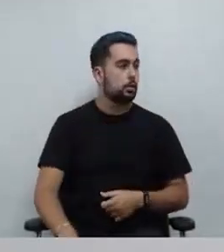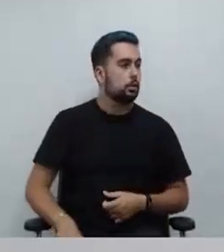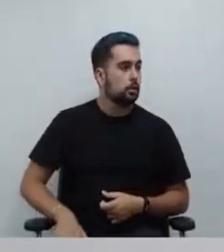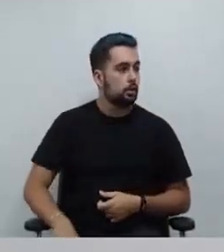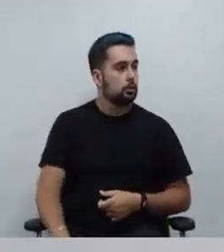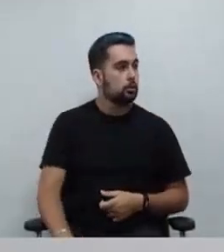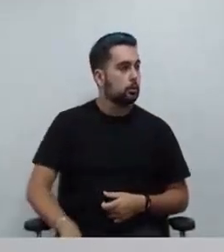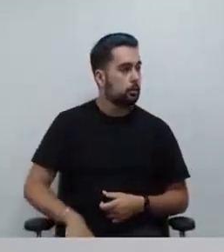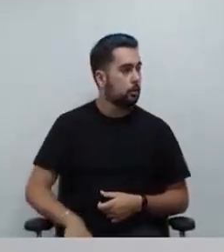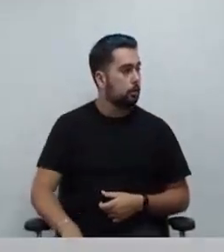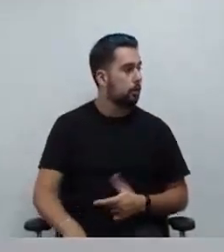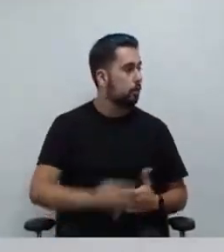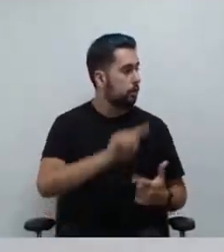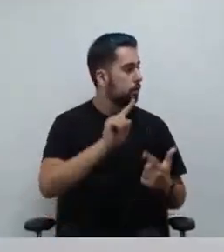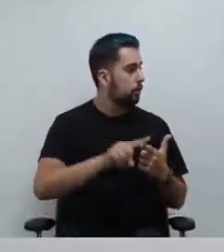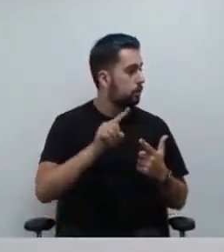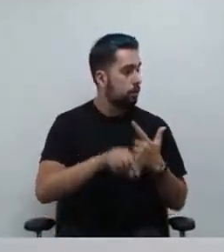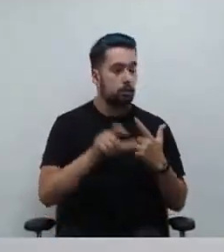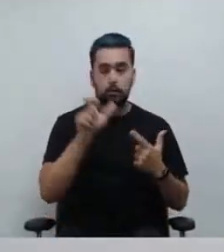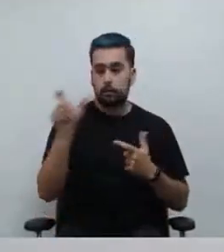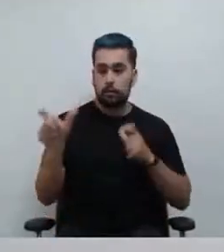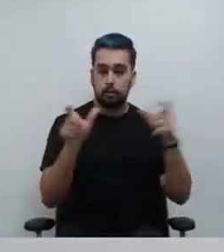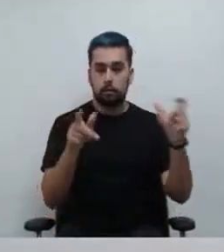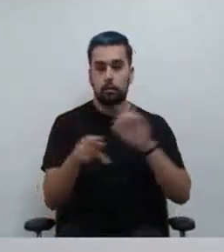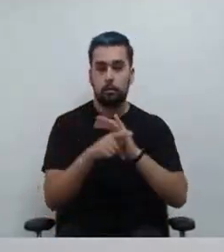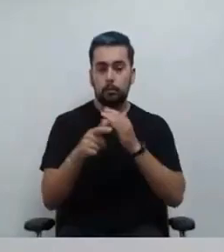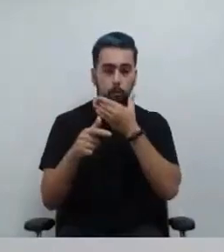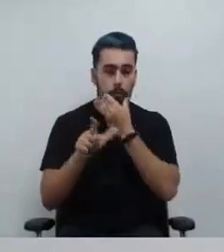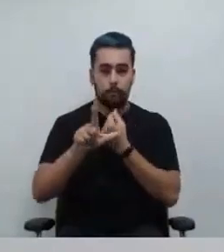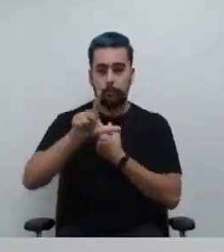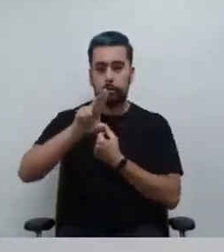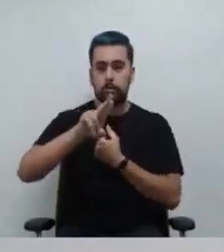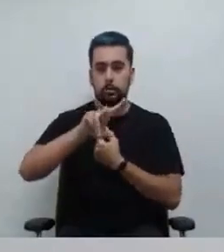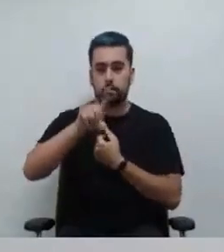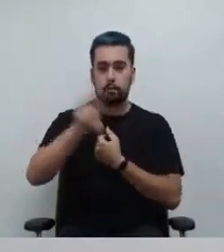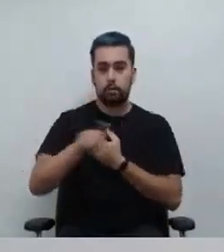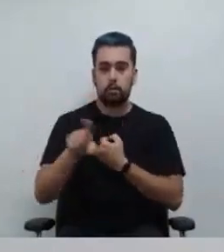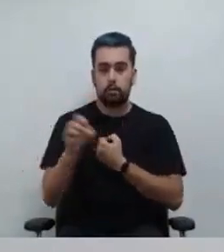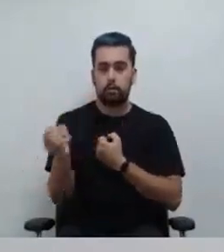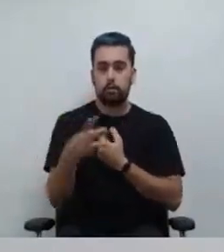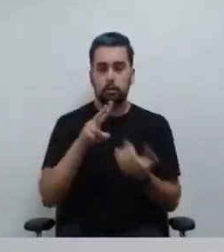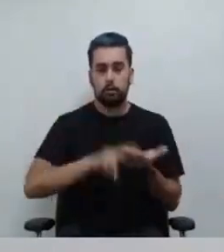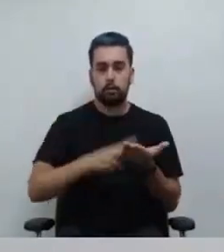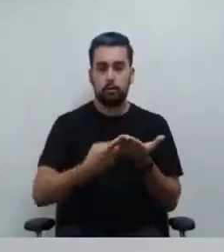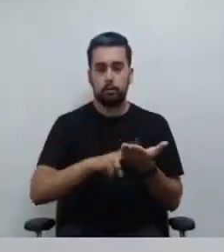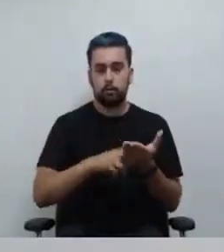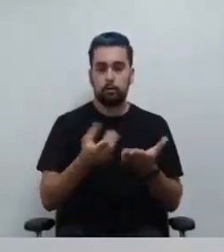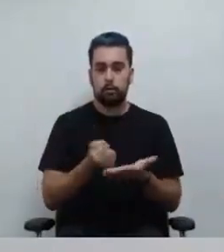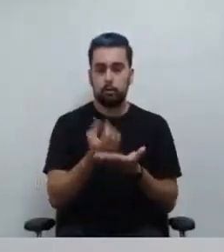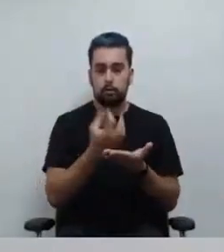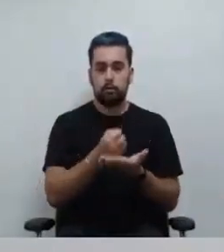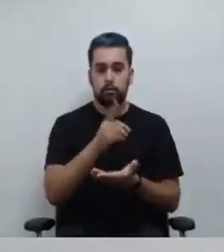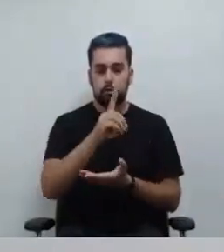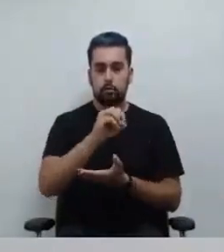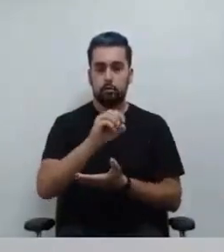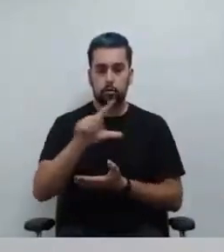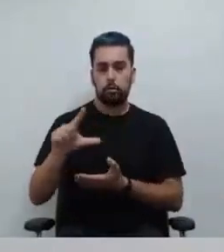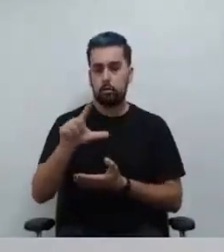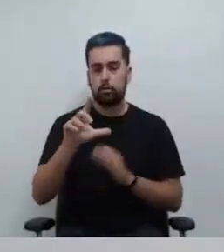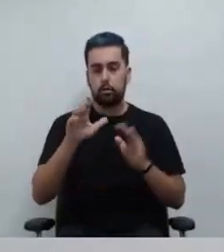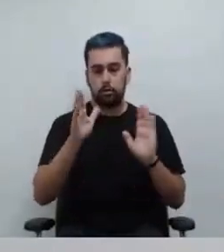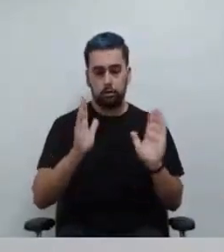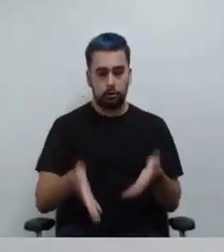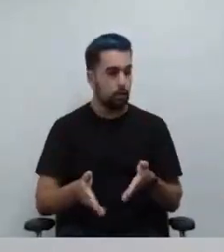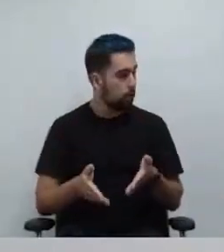Sobre a fala do conselheiro Luiz Felipe, sobre a nova versão do DOL, de fato, e aqui já,